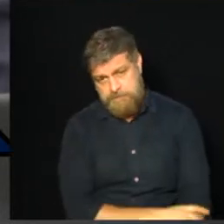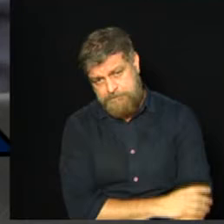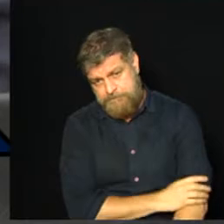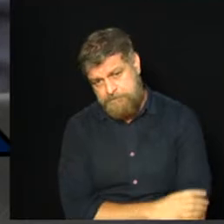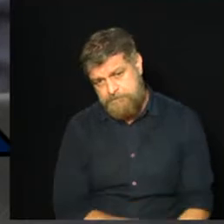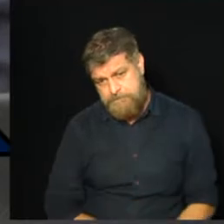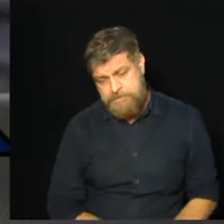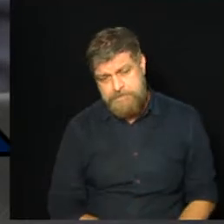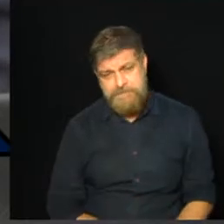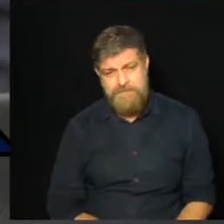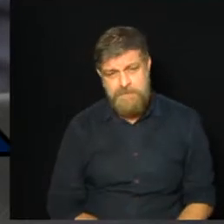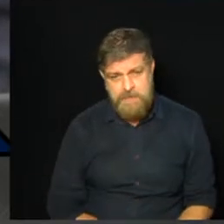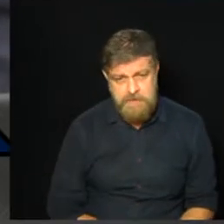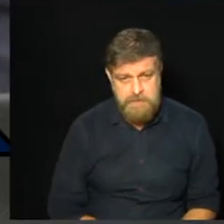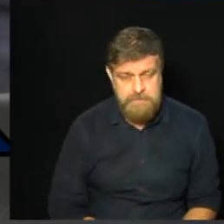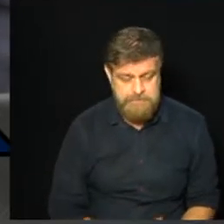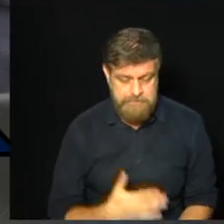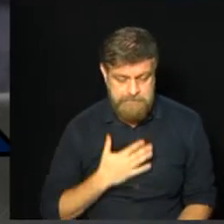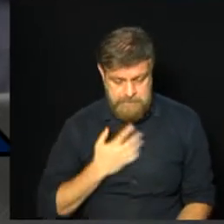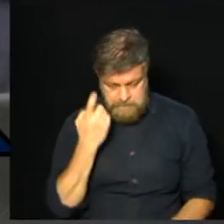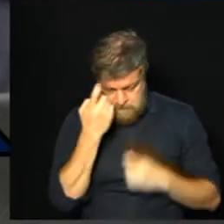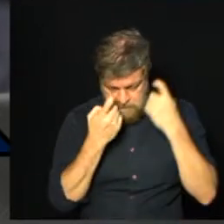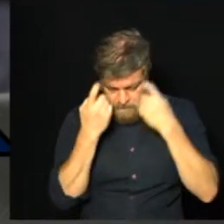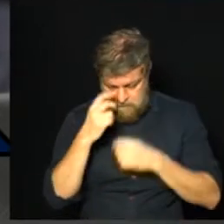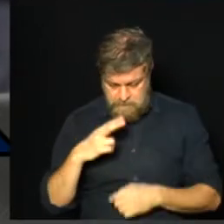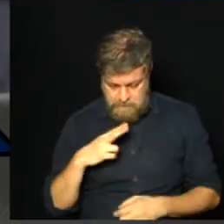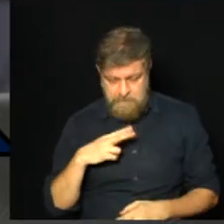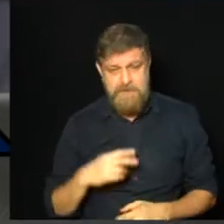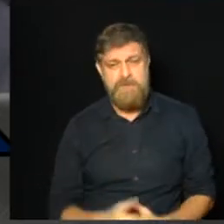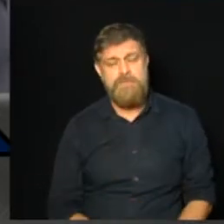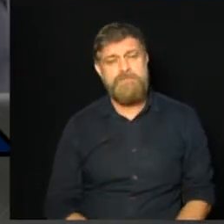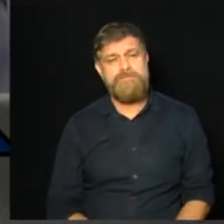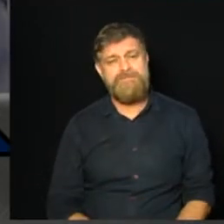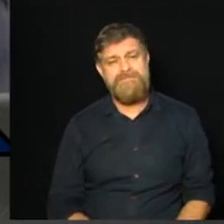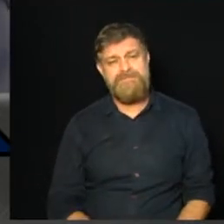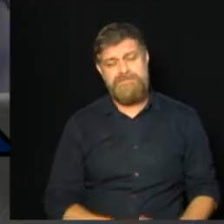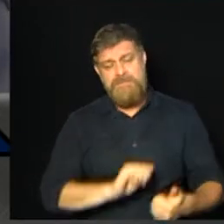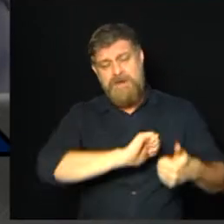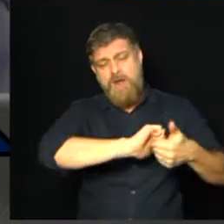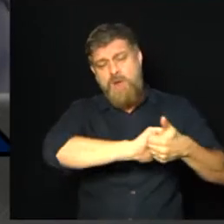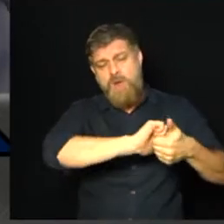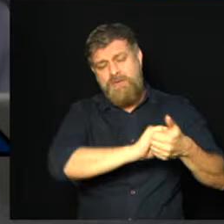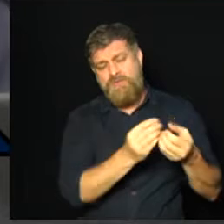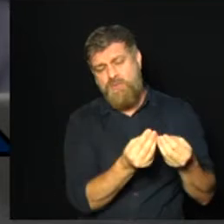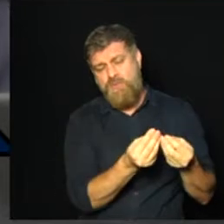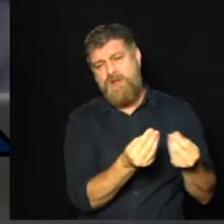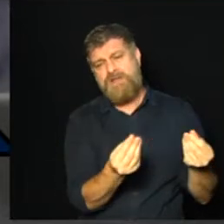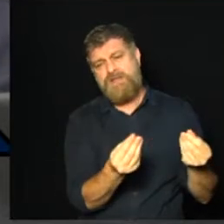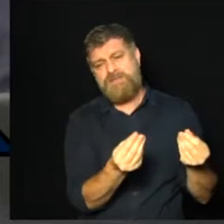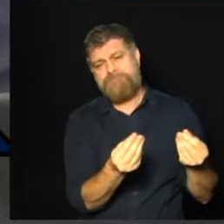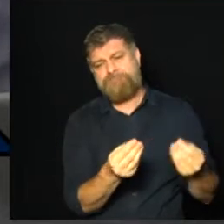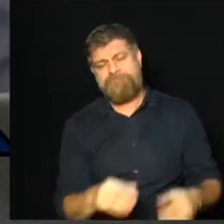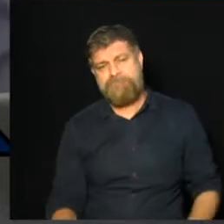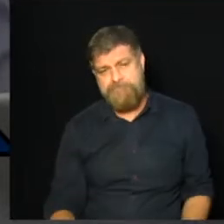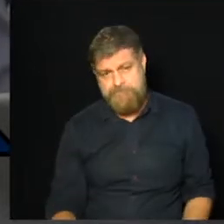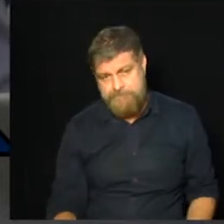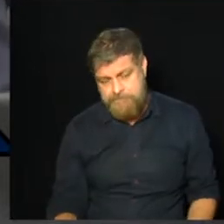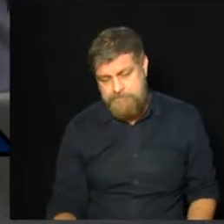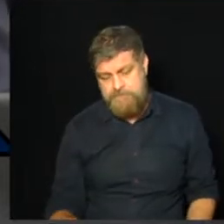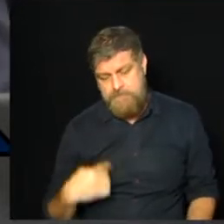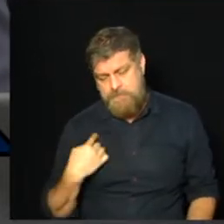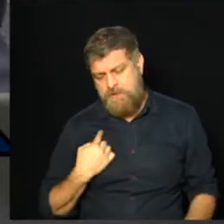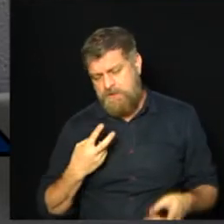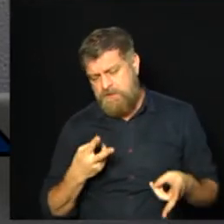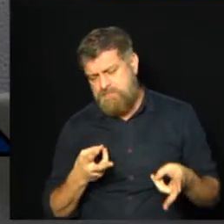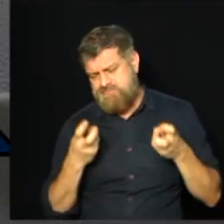e os demais aqui. Uma é a qualidade do serviço. Nós estamos percebendo